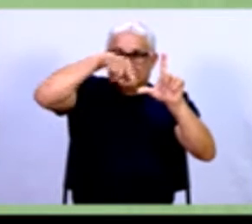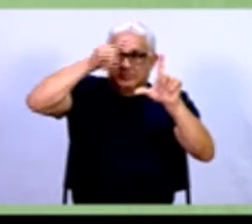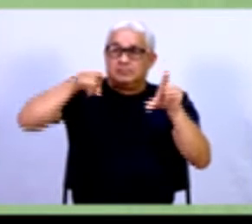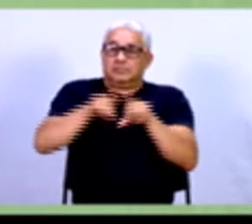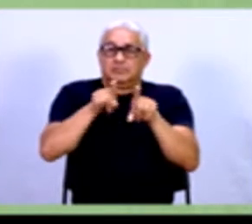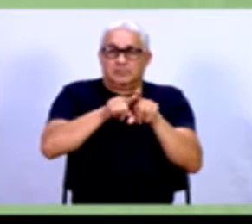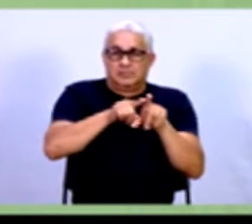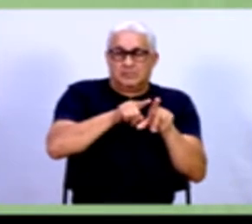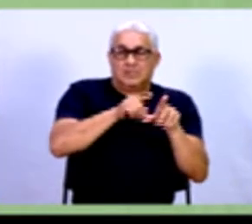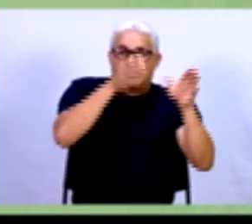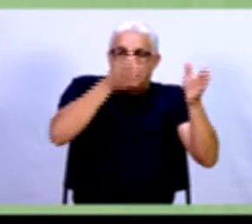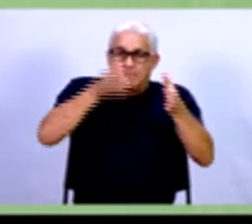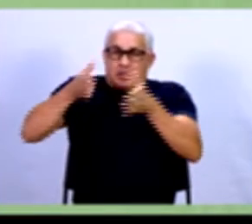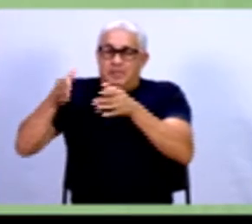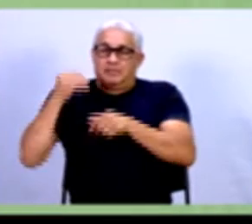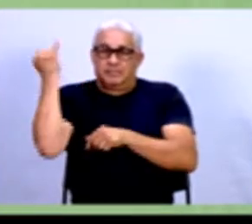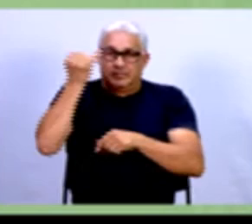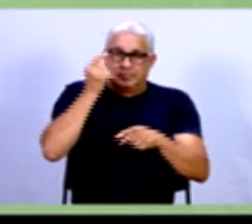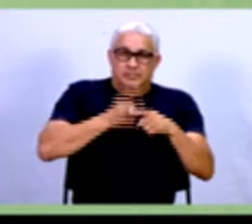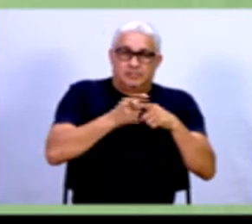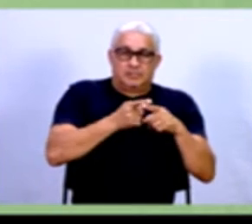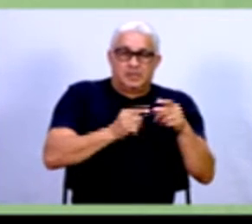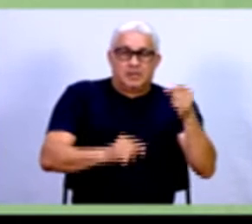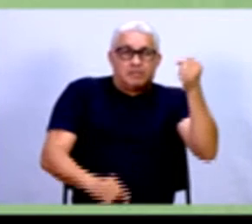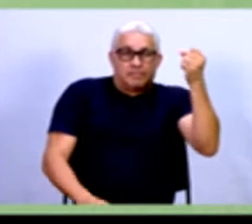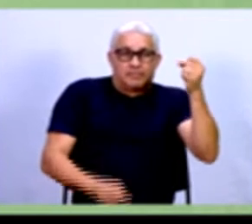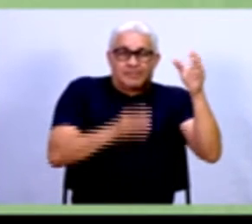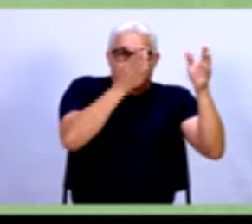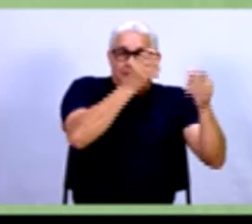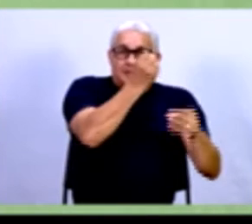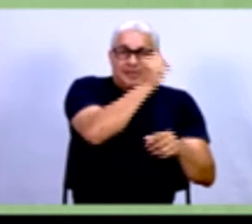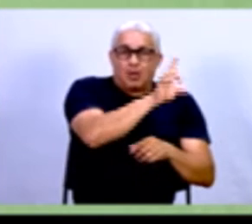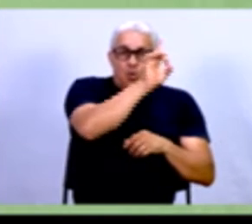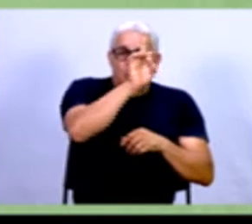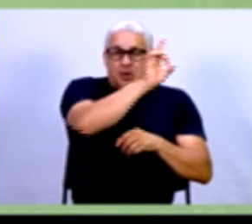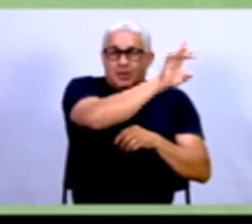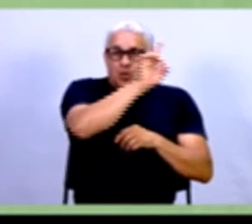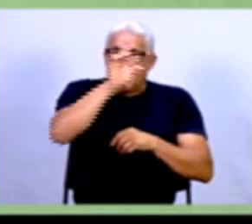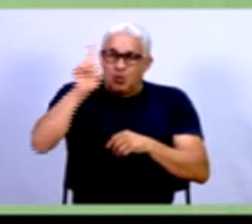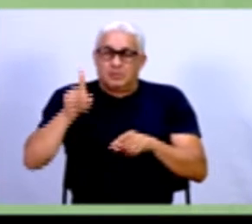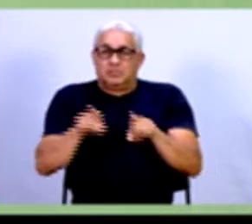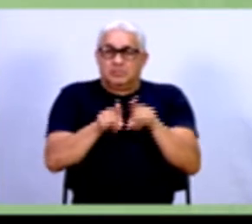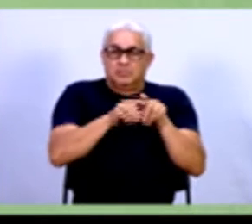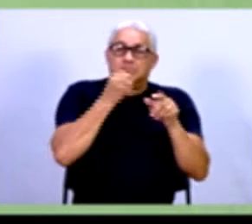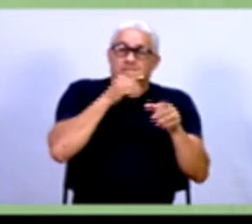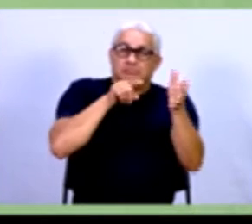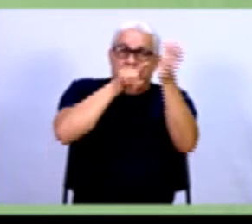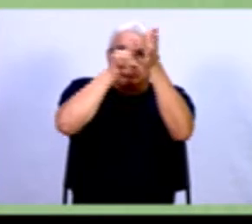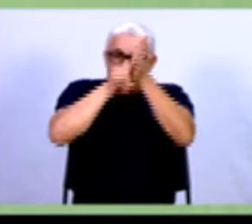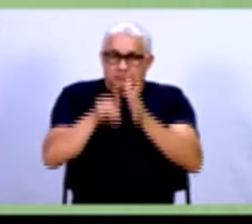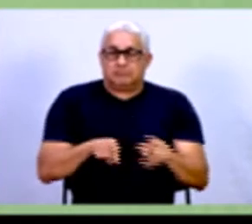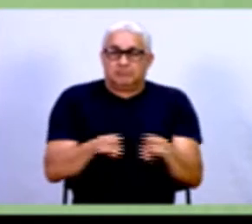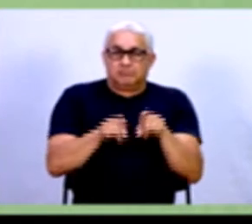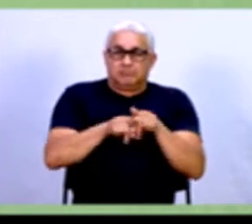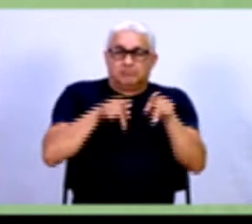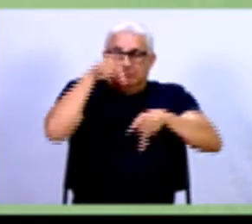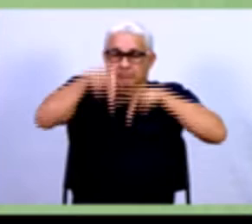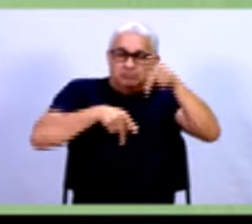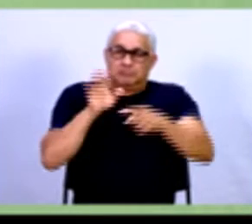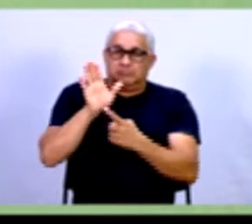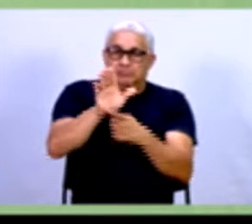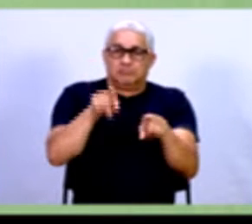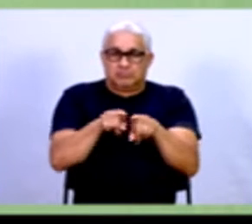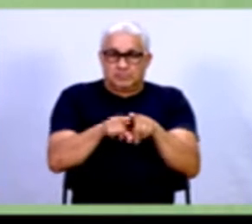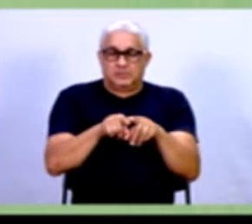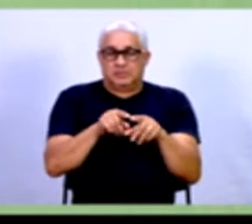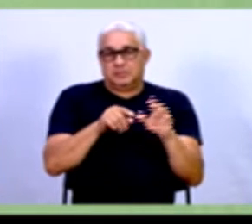isso aqui, porque nós vamos falar de cada uma das fases para a elaboração, por exemplo, de um bom questionário. População e amostra, comentamos